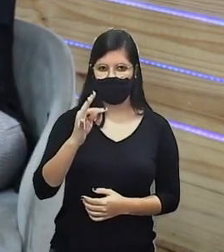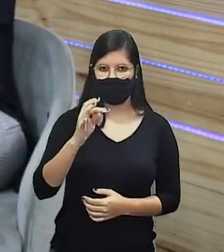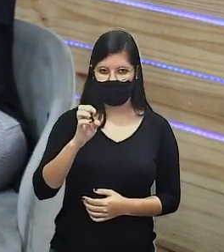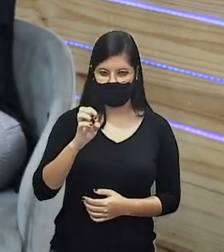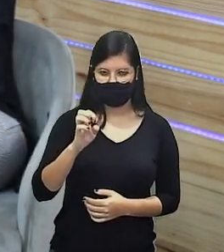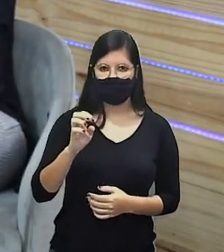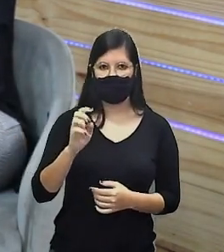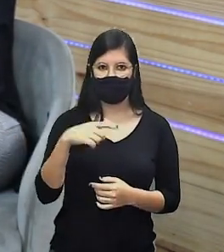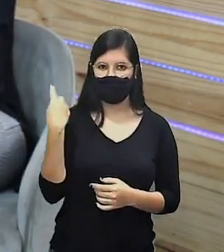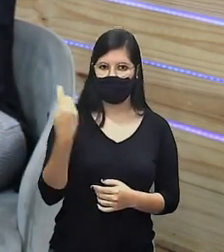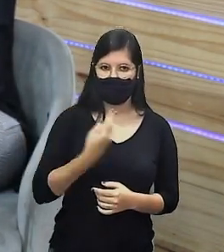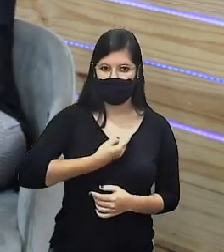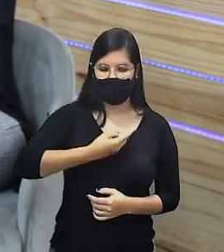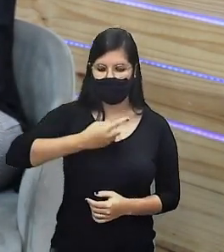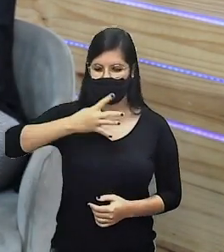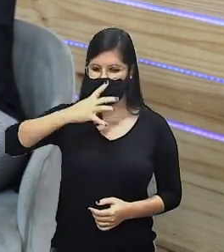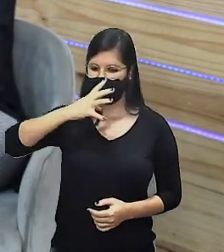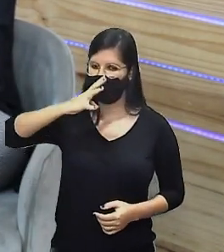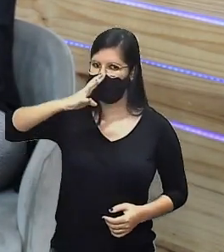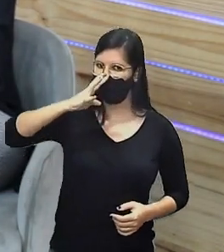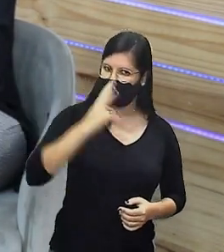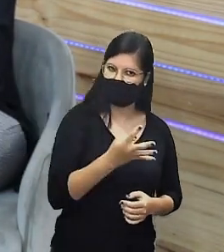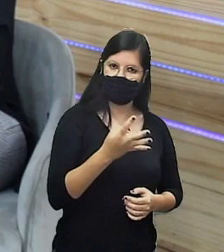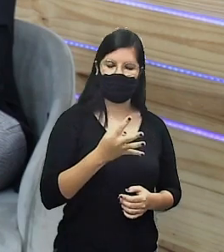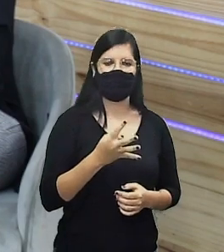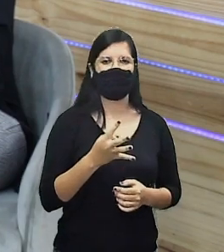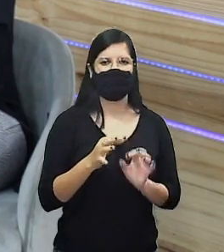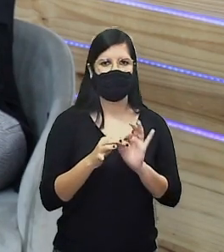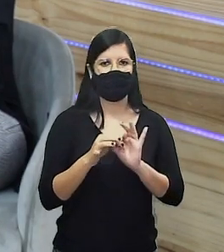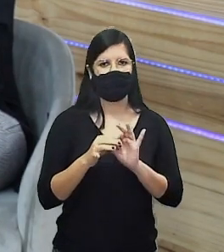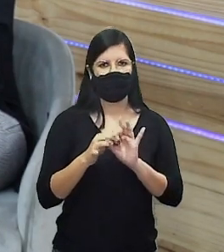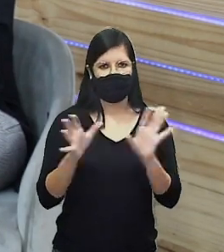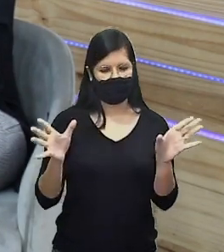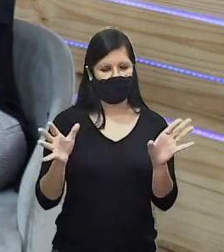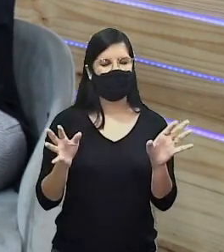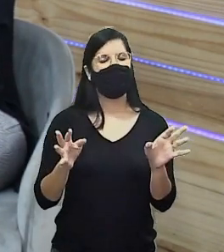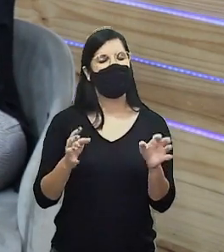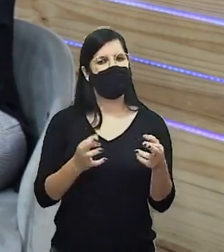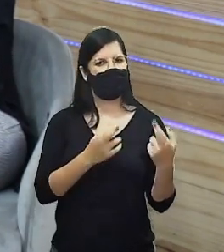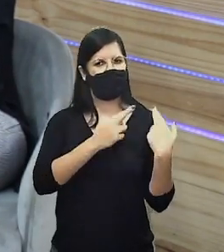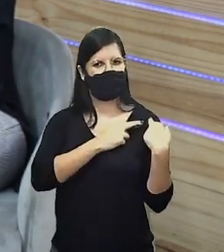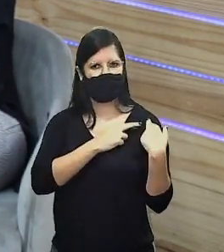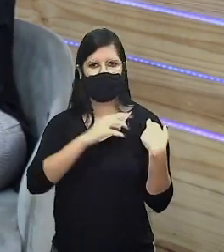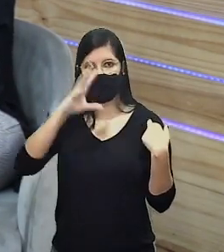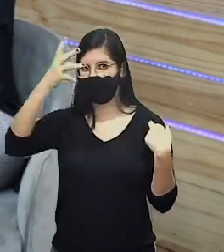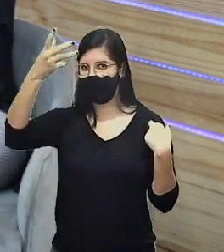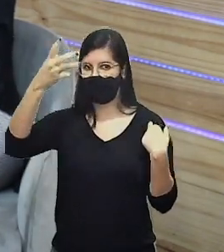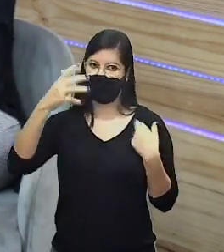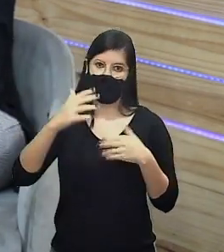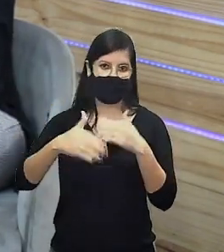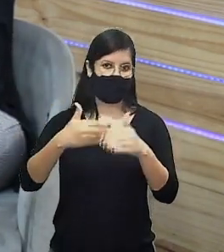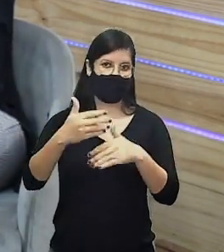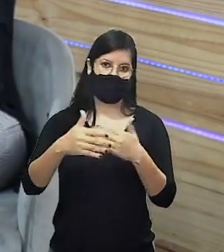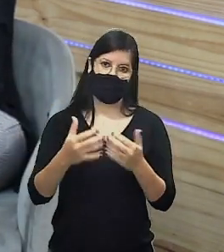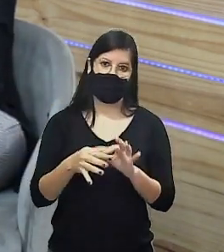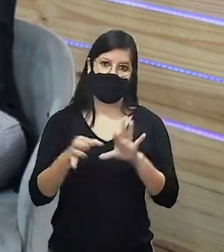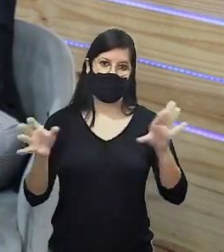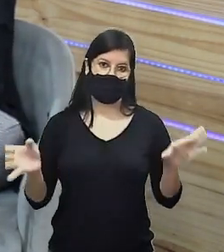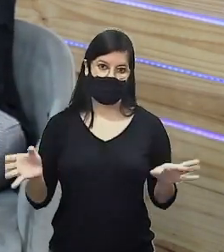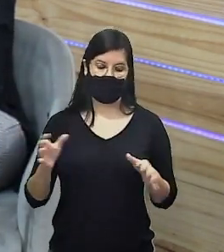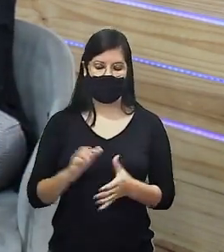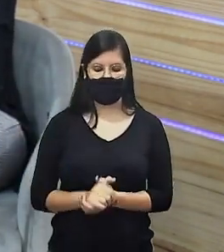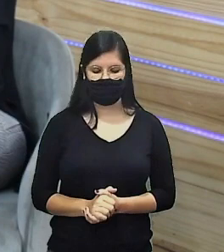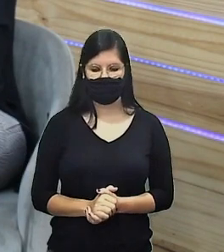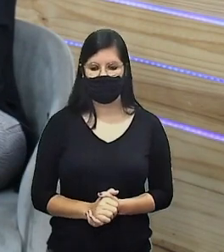somos condenados a sermos livres, mas nós somos também responsáveis pelas consequências dessa nossa liberdade.